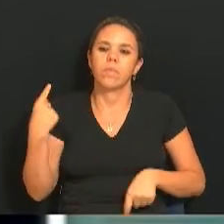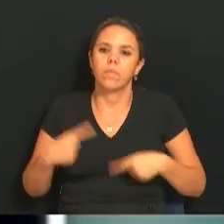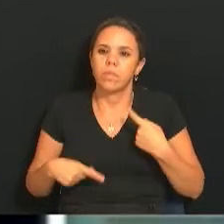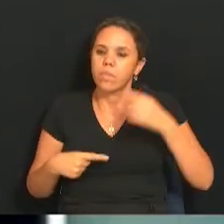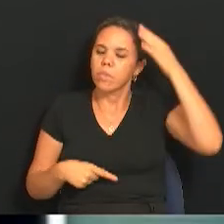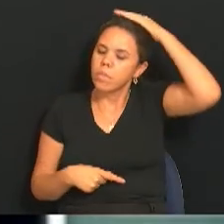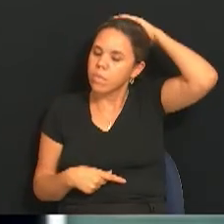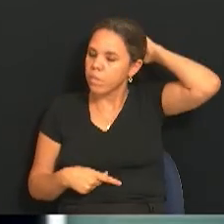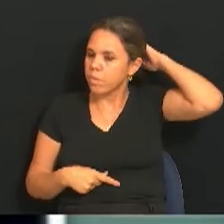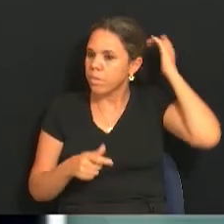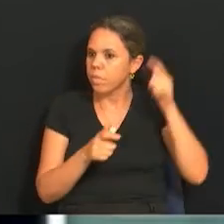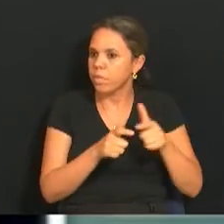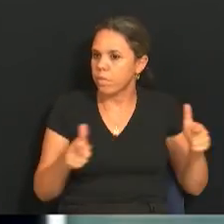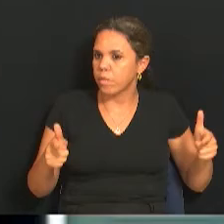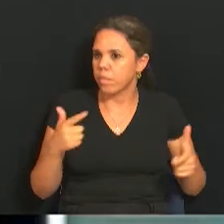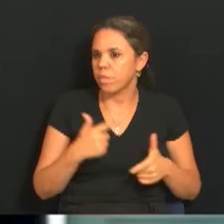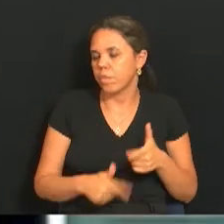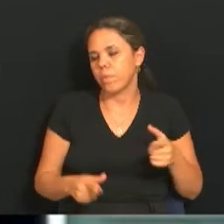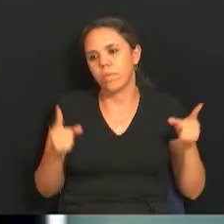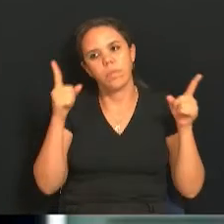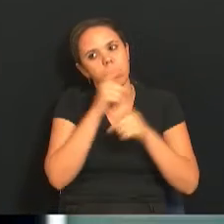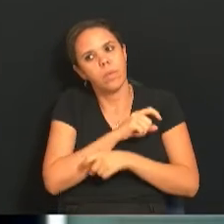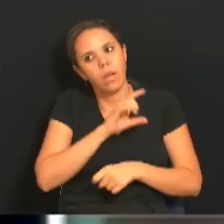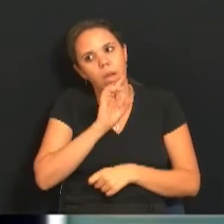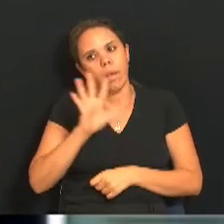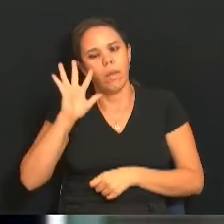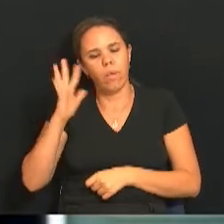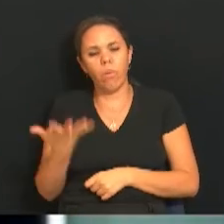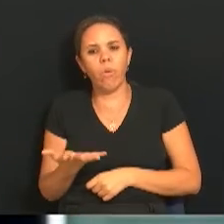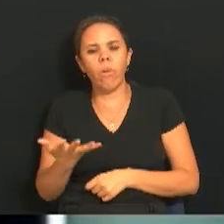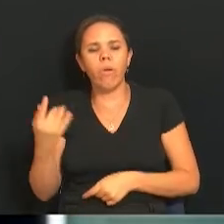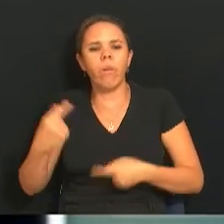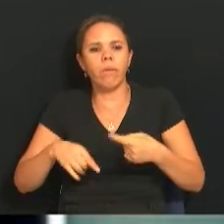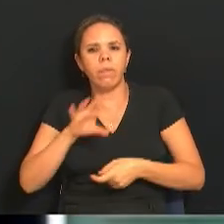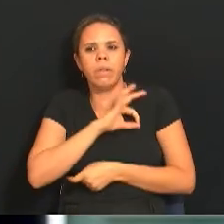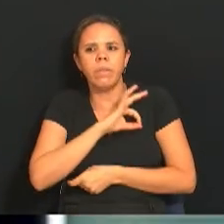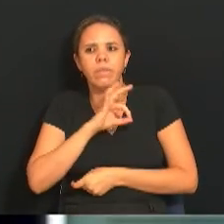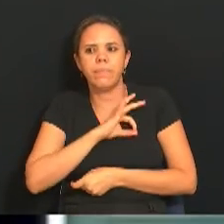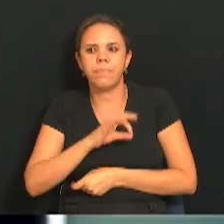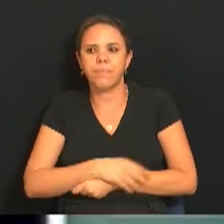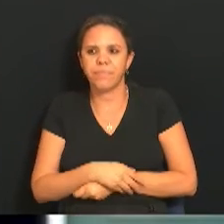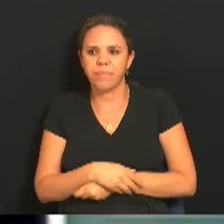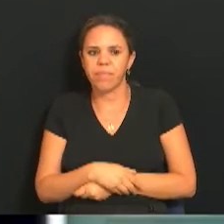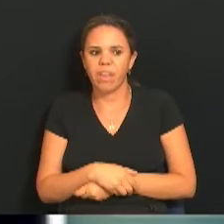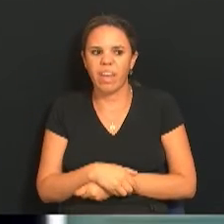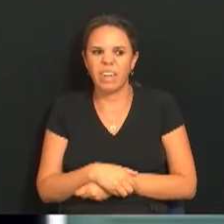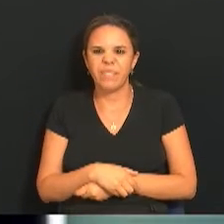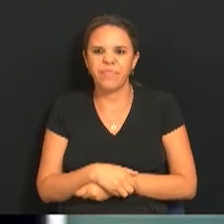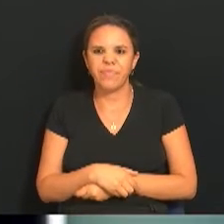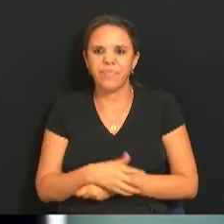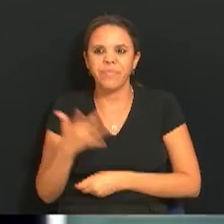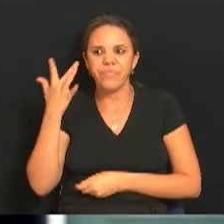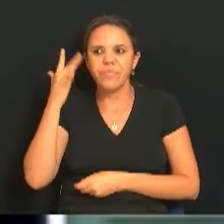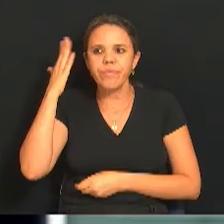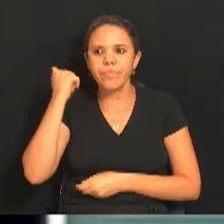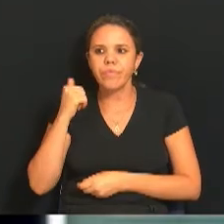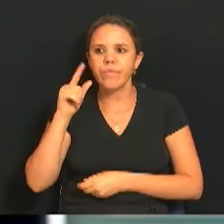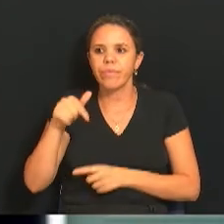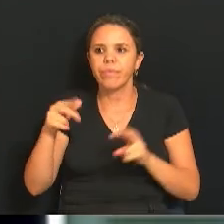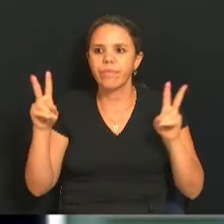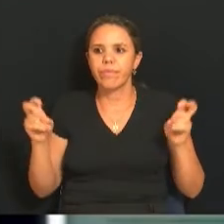maioria dos problemas complexos só são resolvidos com vontade política. Então, acho que a gente tem que entender bem essa